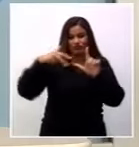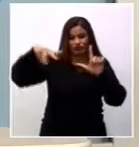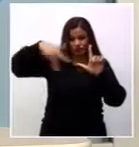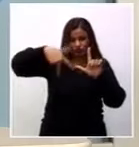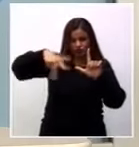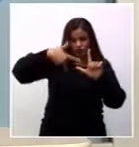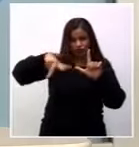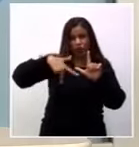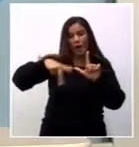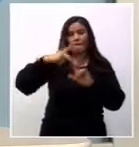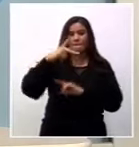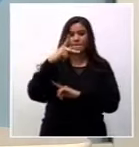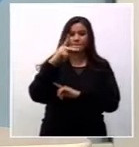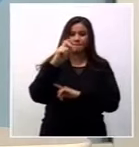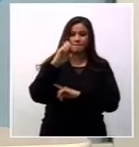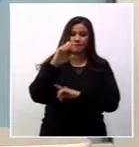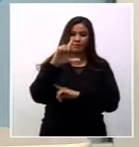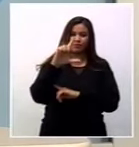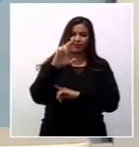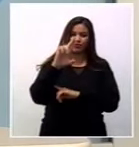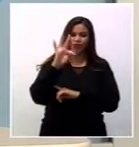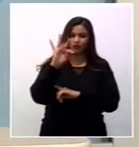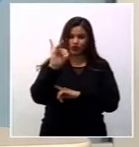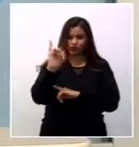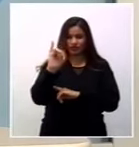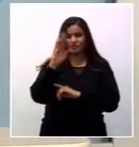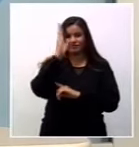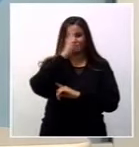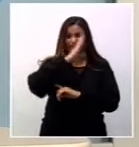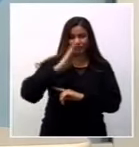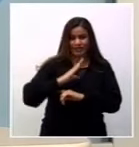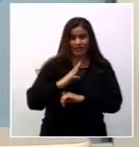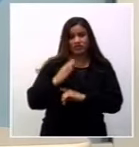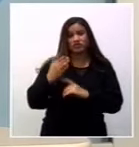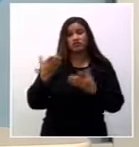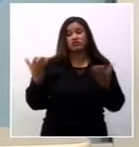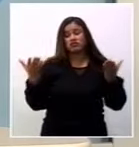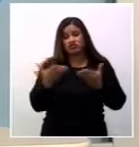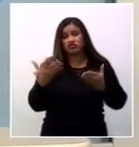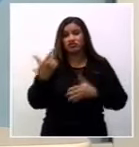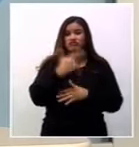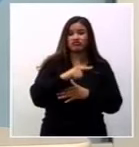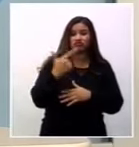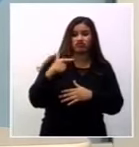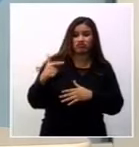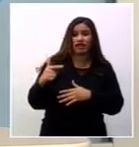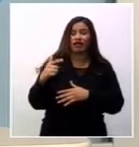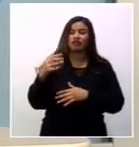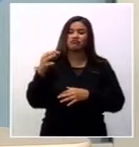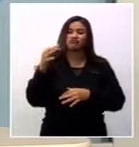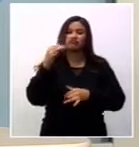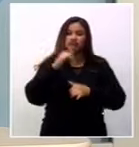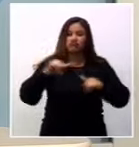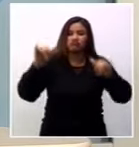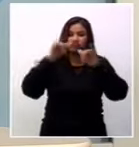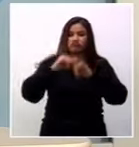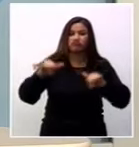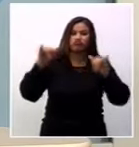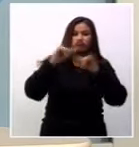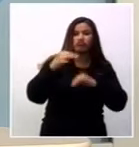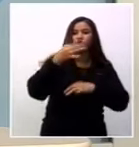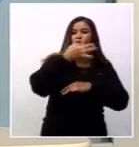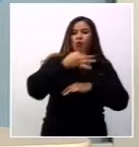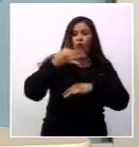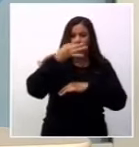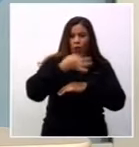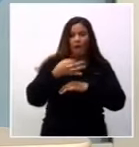PNUD Brasil, né? Infelizmente a gente não tem uma versão, né, com a narração em português, mas esse vídeo